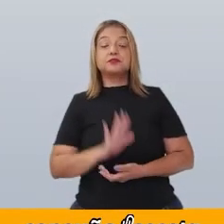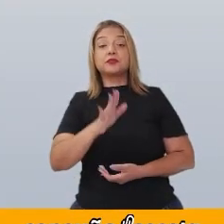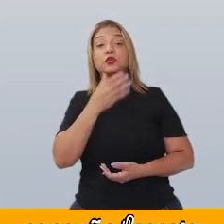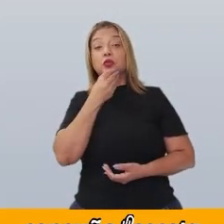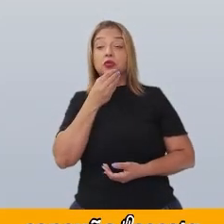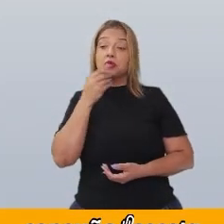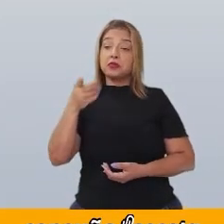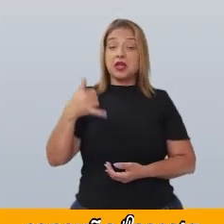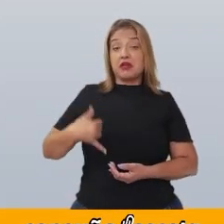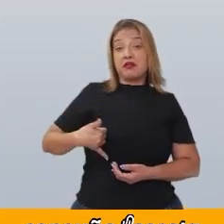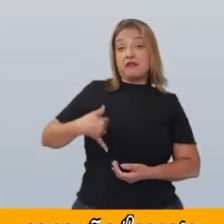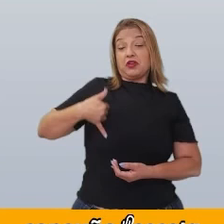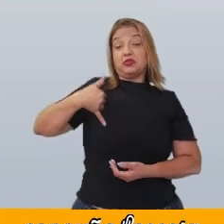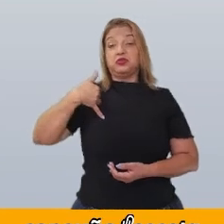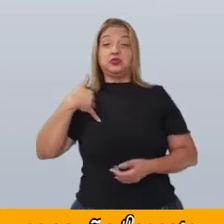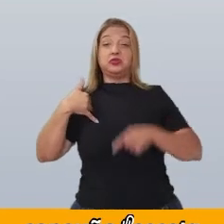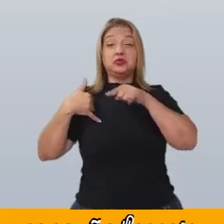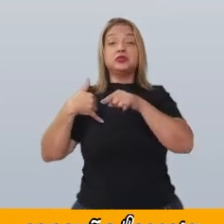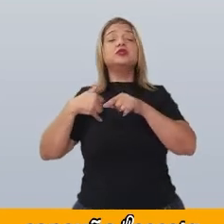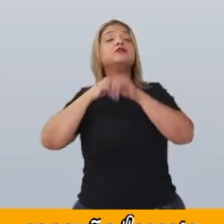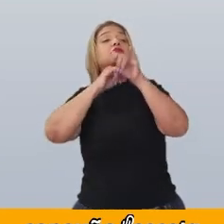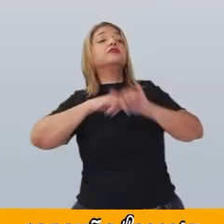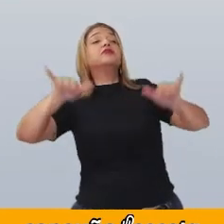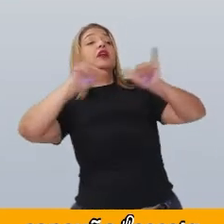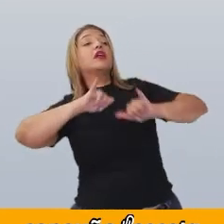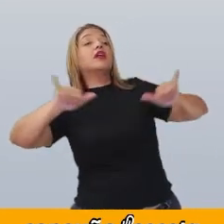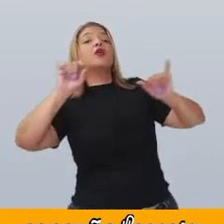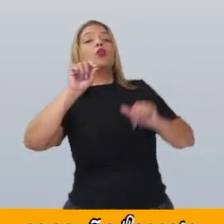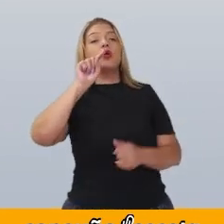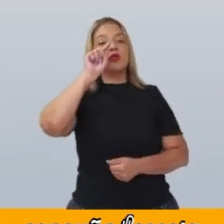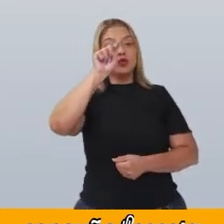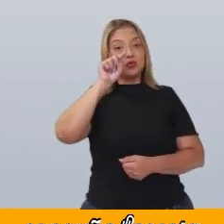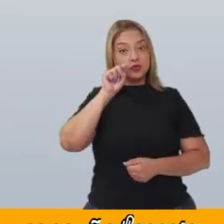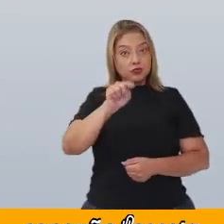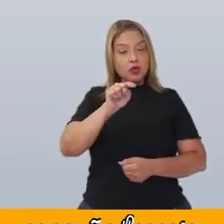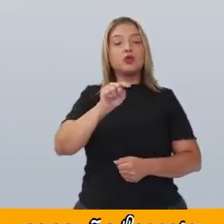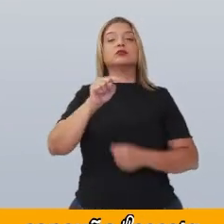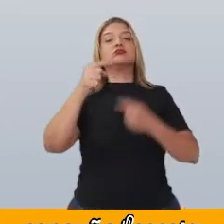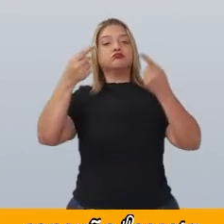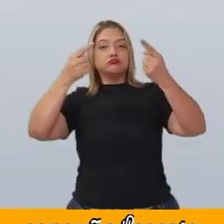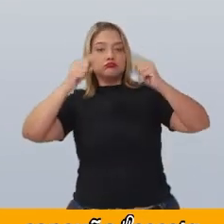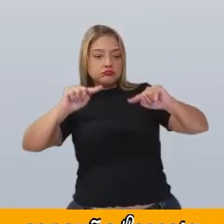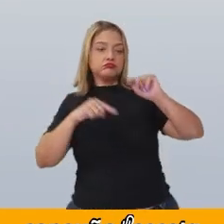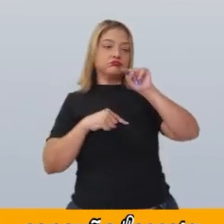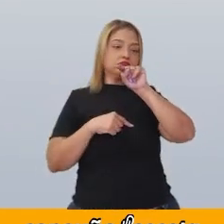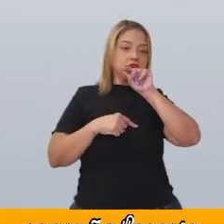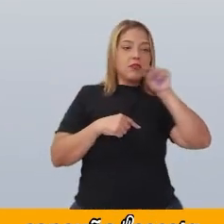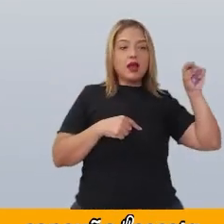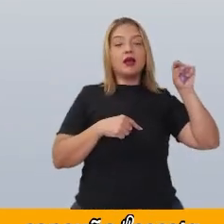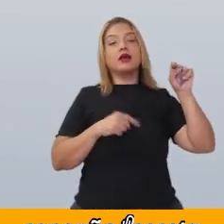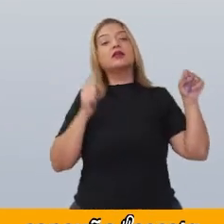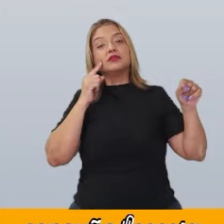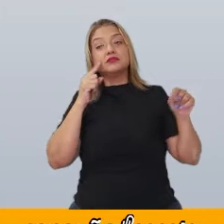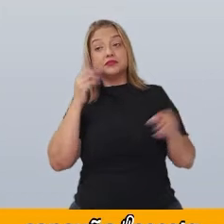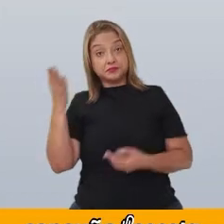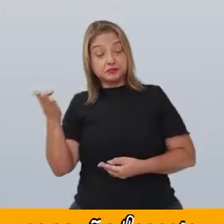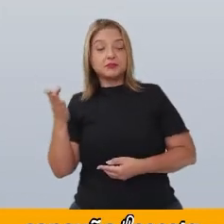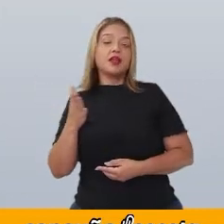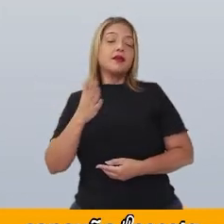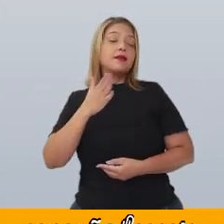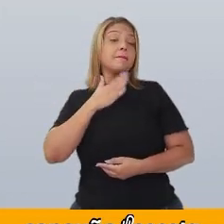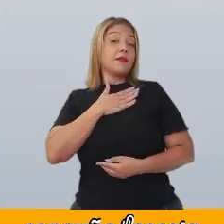Narciso dizia a todos. Aí 2 pontos, na outra linha, parágrafo, travessão.